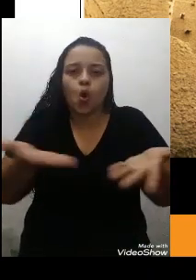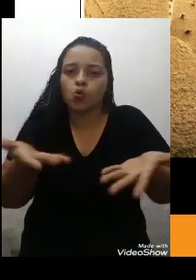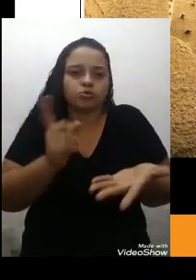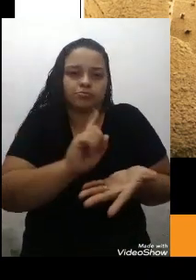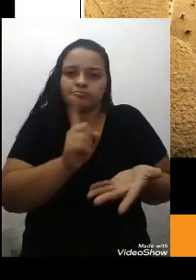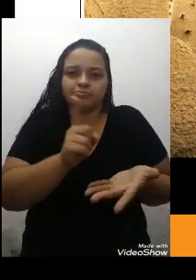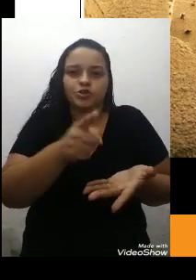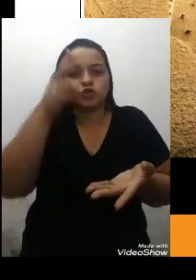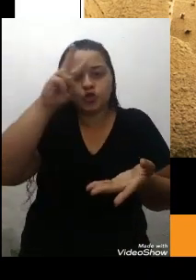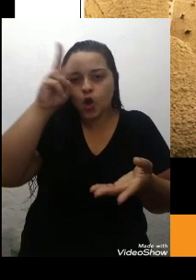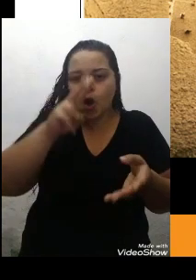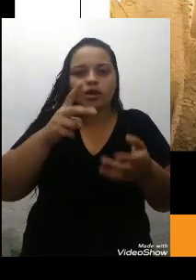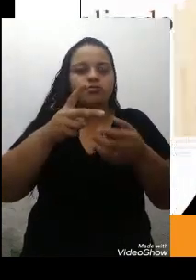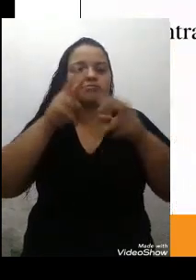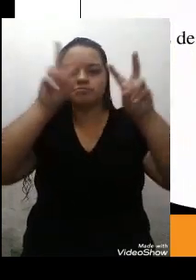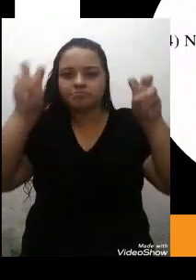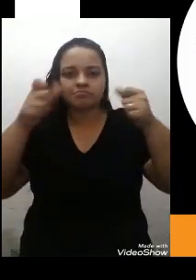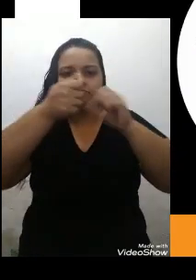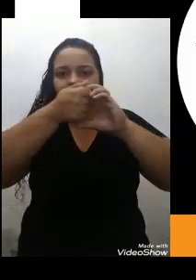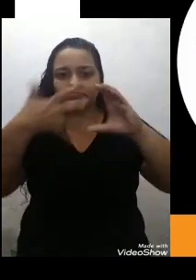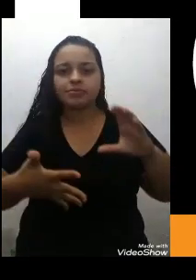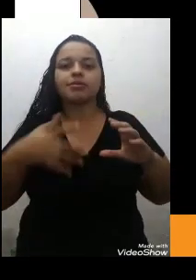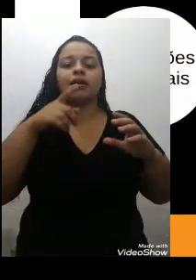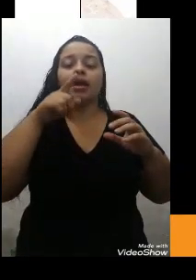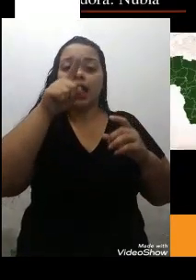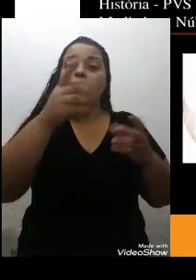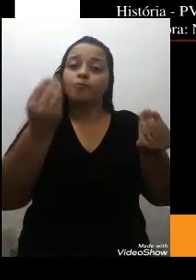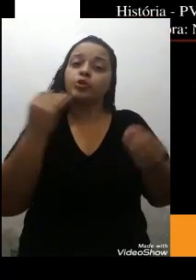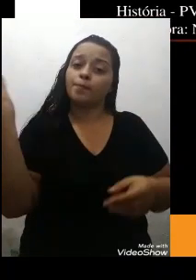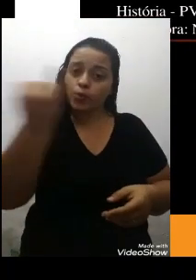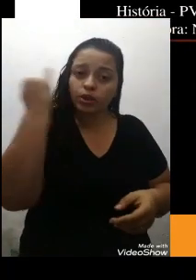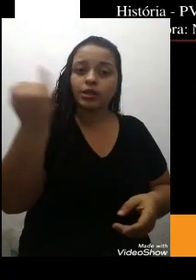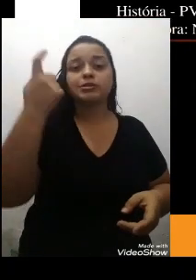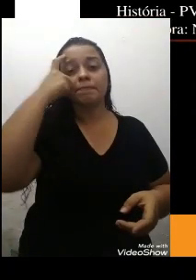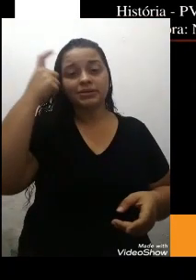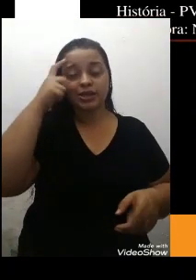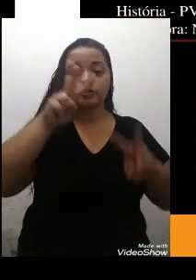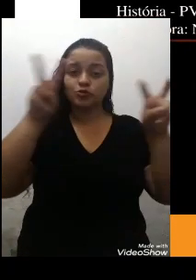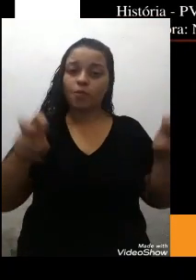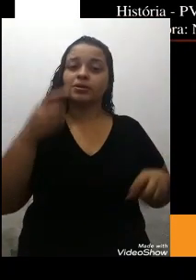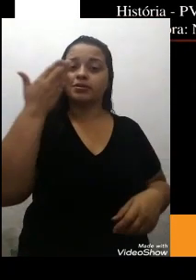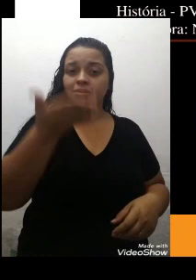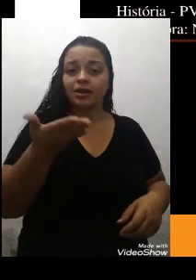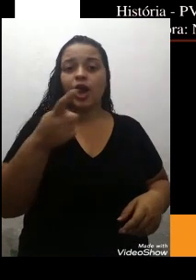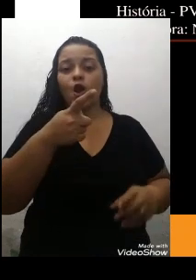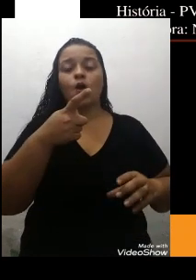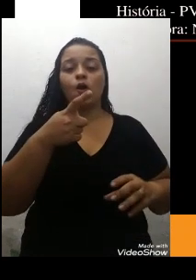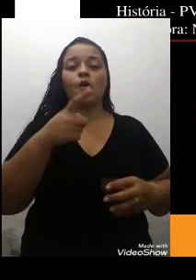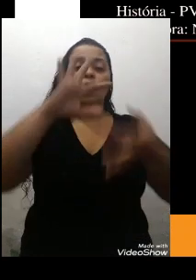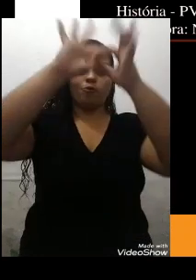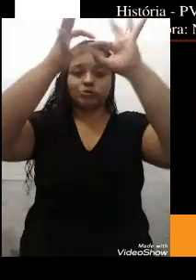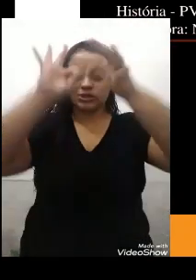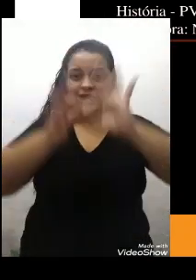encontra muito pouco. Então é importante a gente pensar, quando a gente fala do continente africano entre os séculos 10